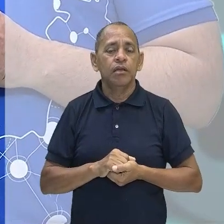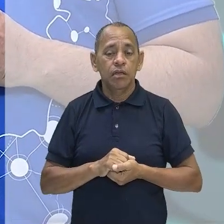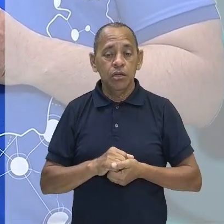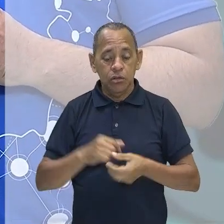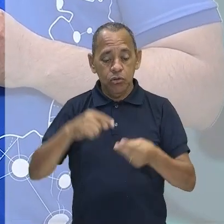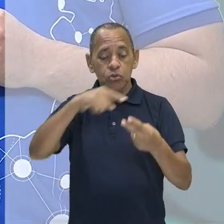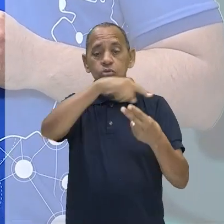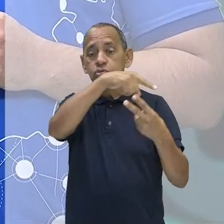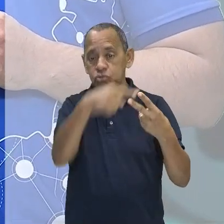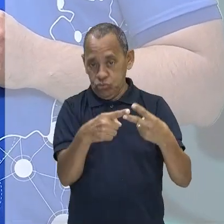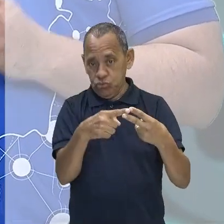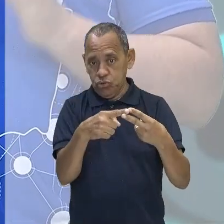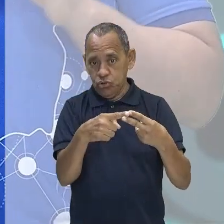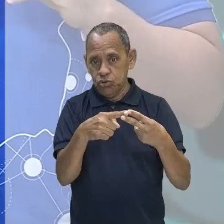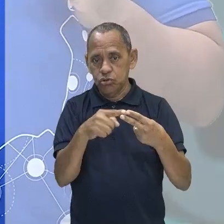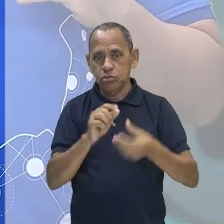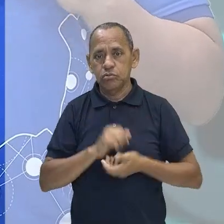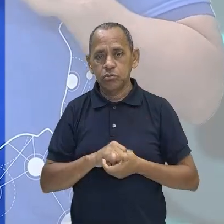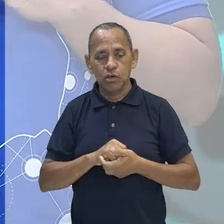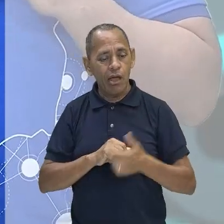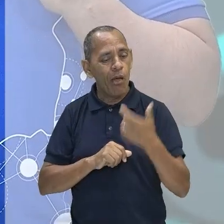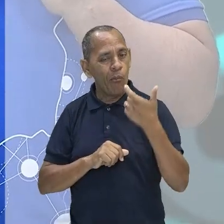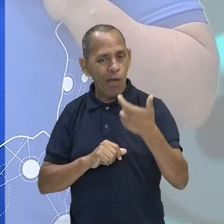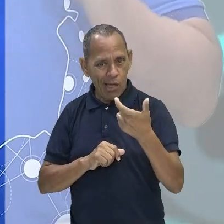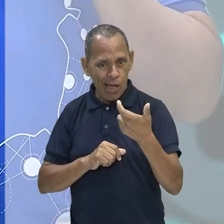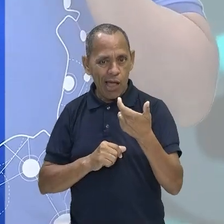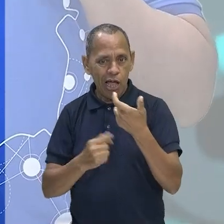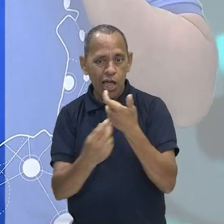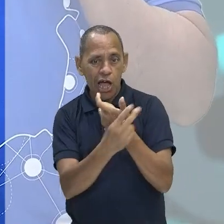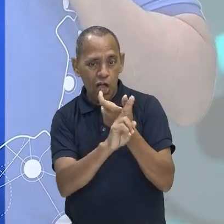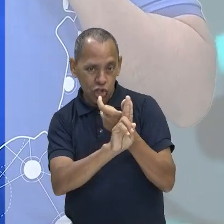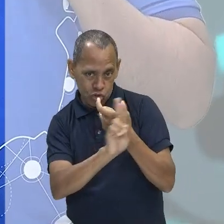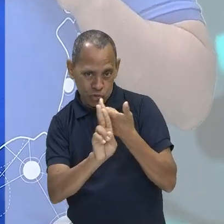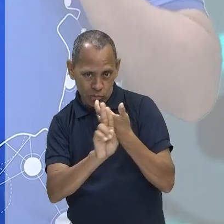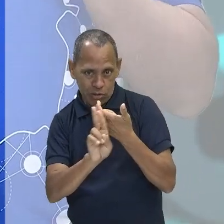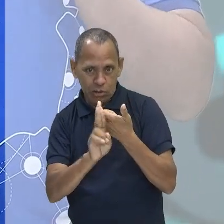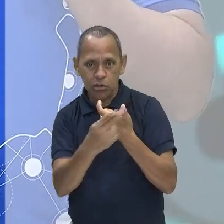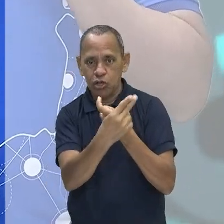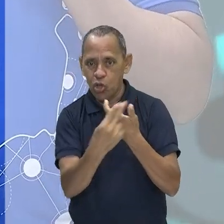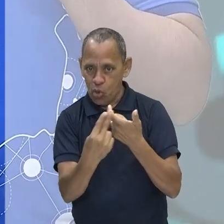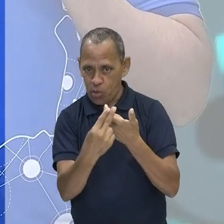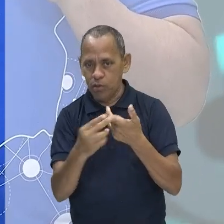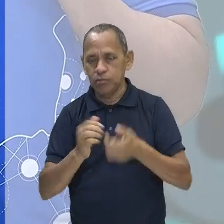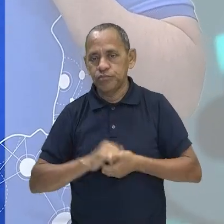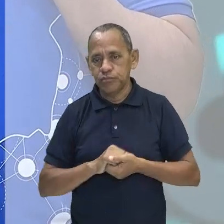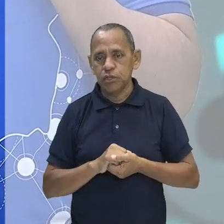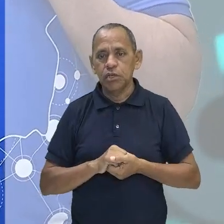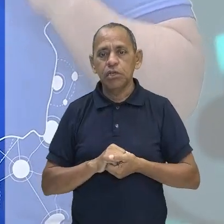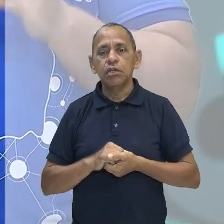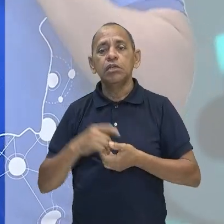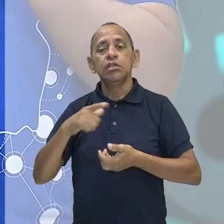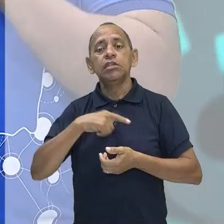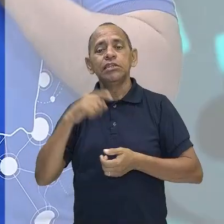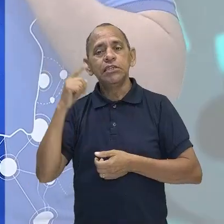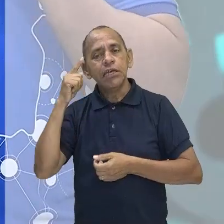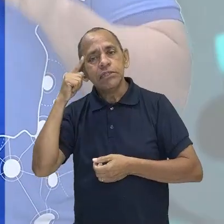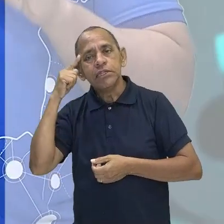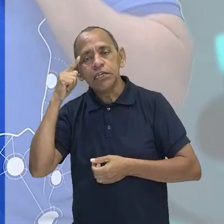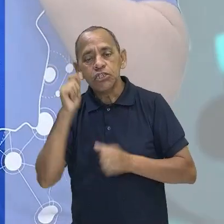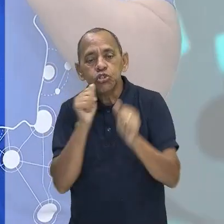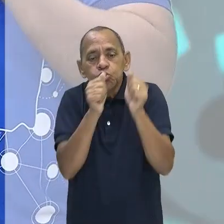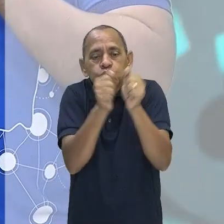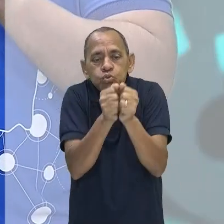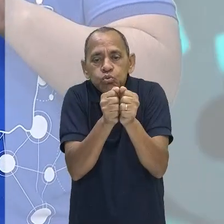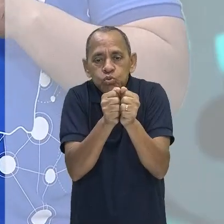aqui, adjunto, essa palavra adjunto significa ad, certo? Que traz a ideia, traz o sentido de junto.